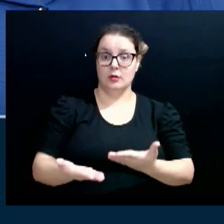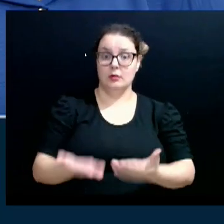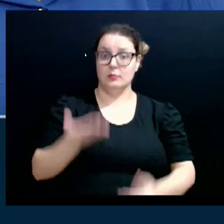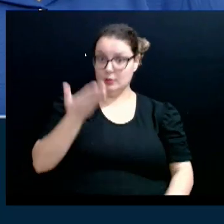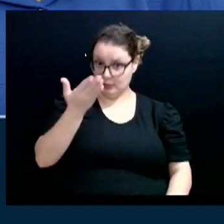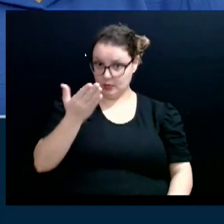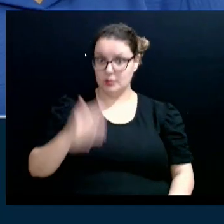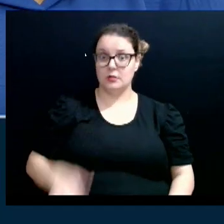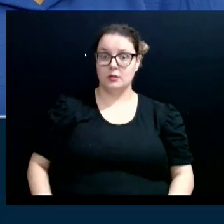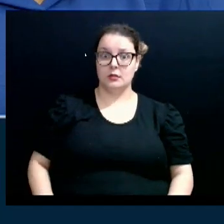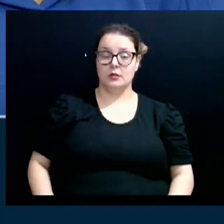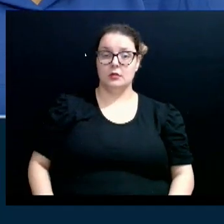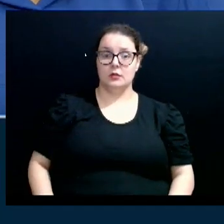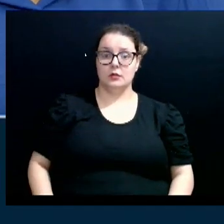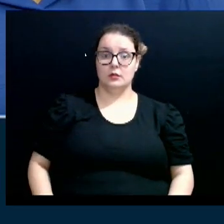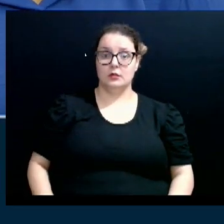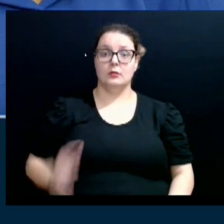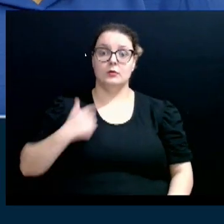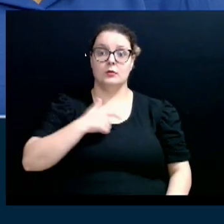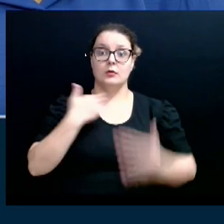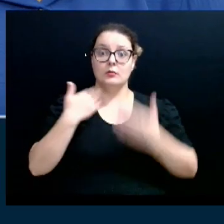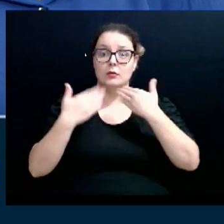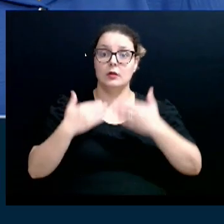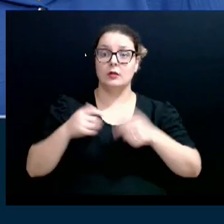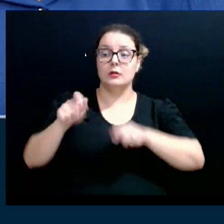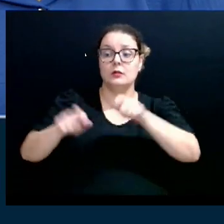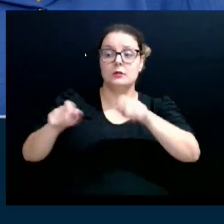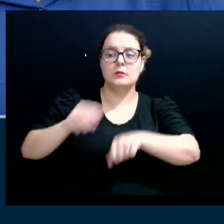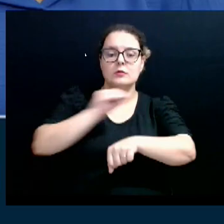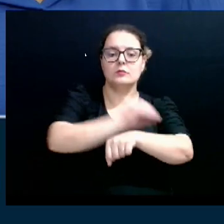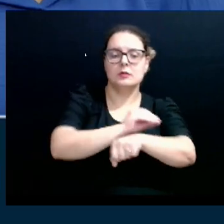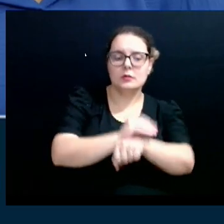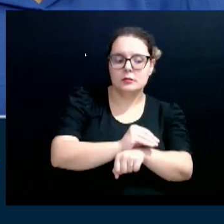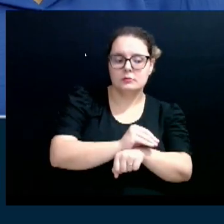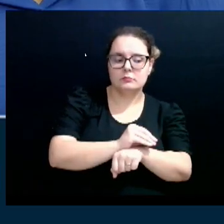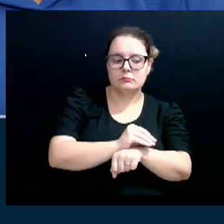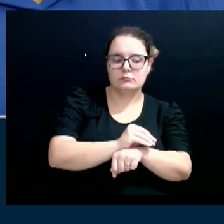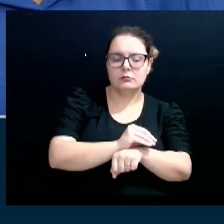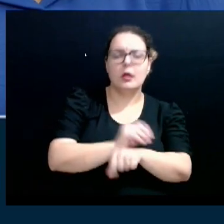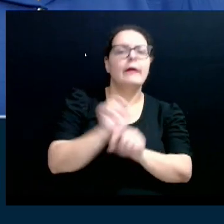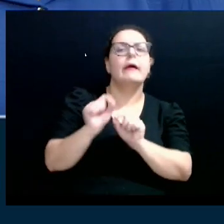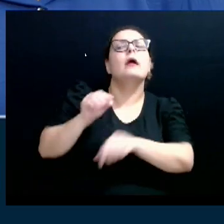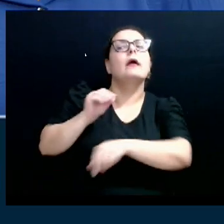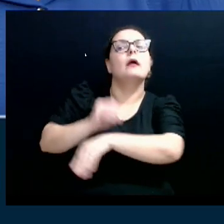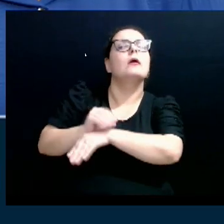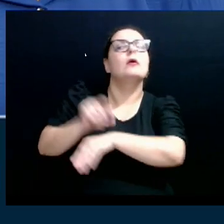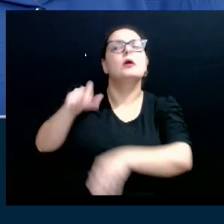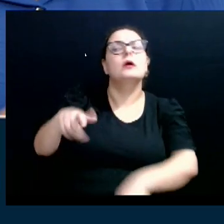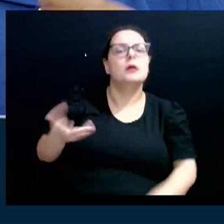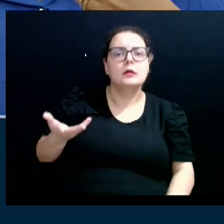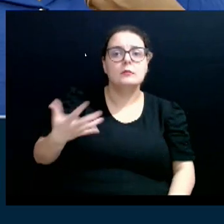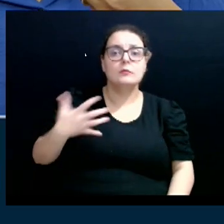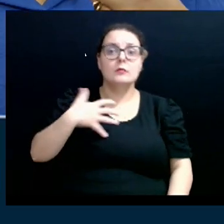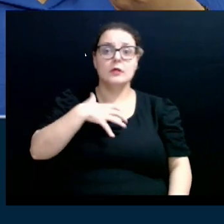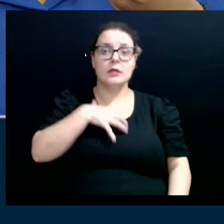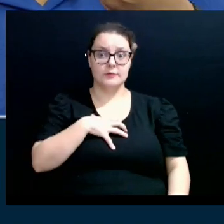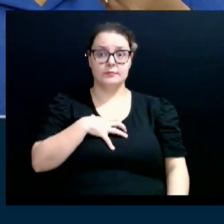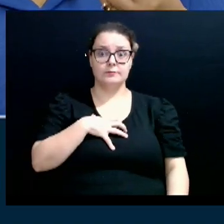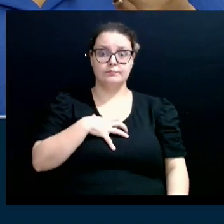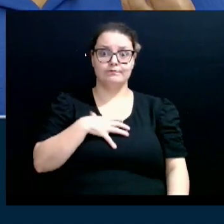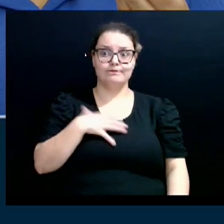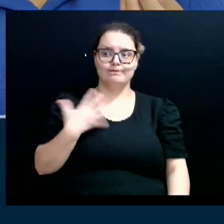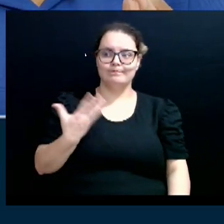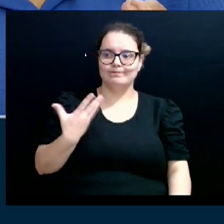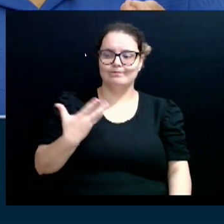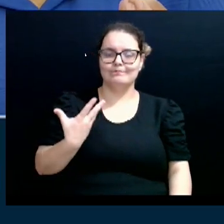falando, quem cuida de quem cuida, mas de uma forma bem assim, eh real